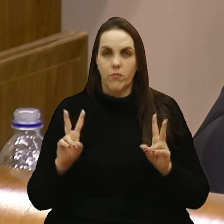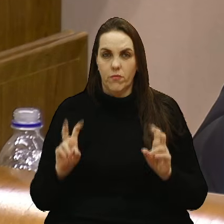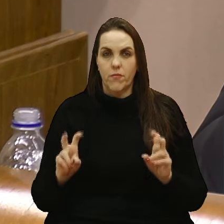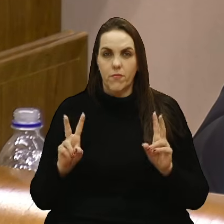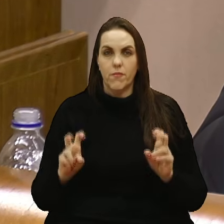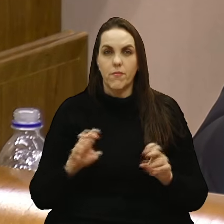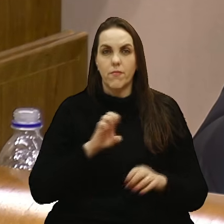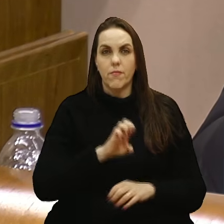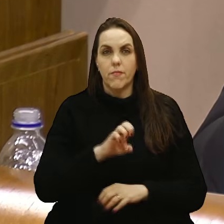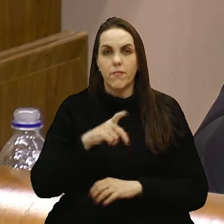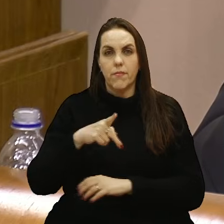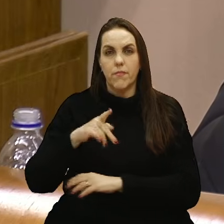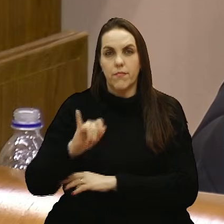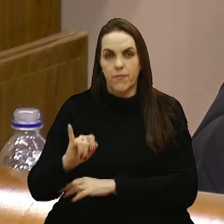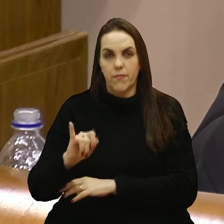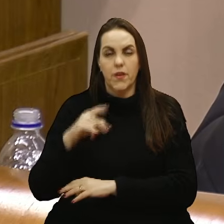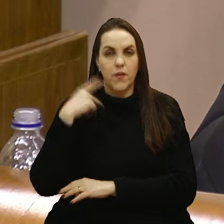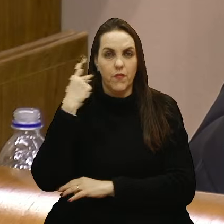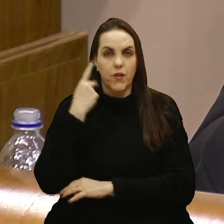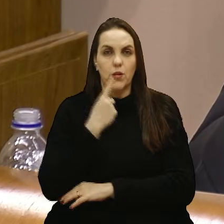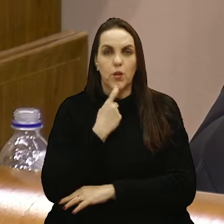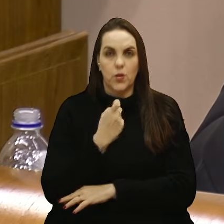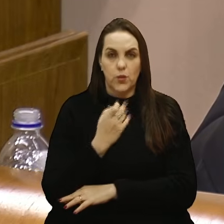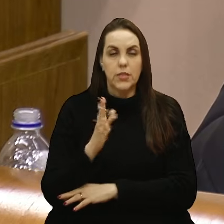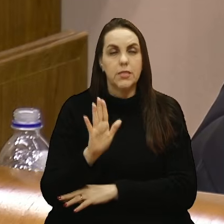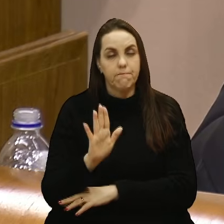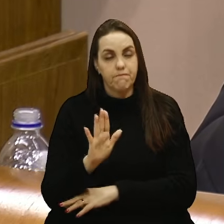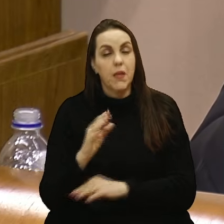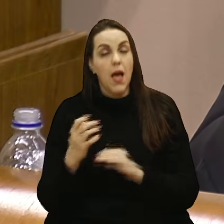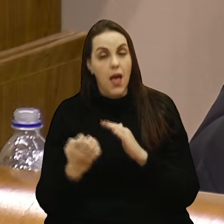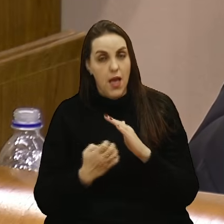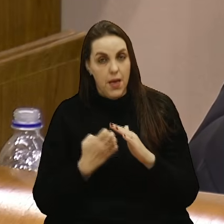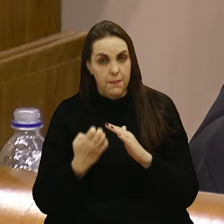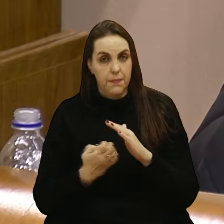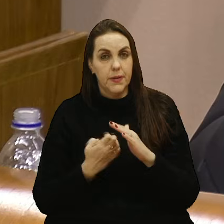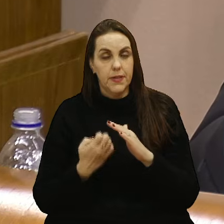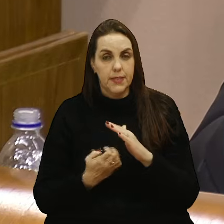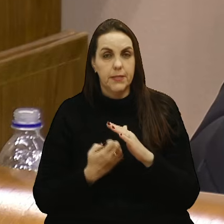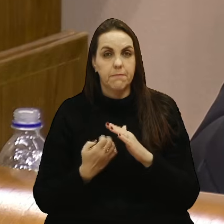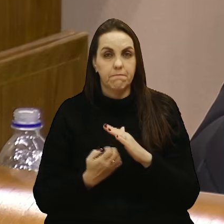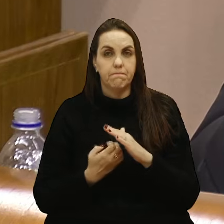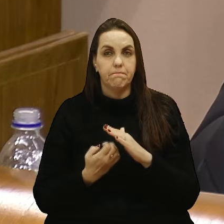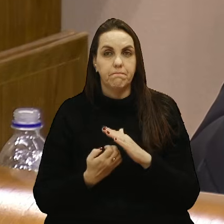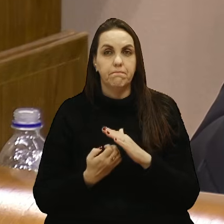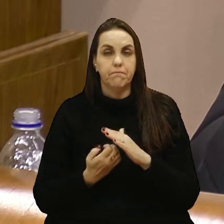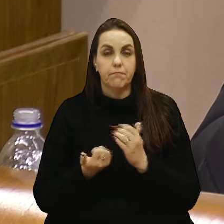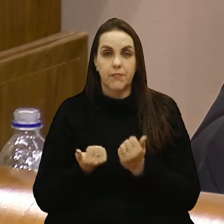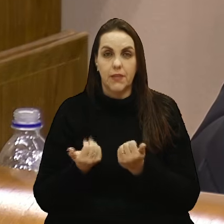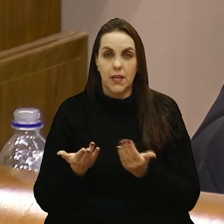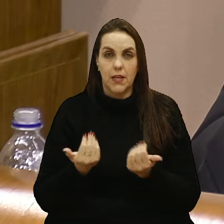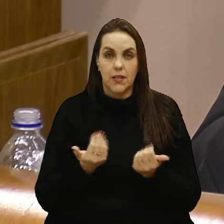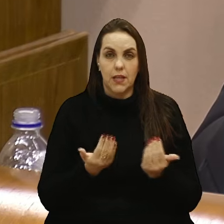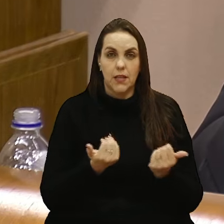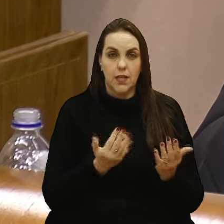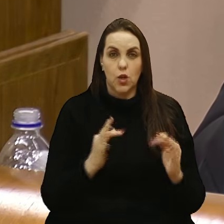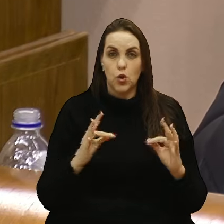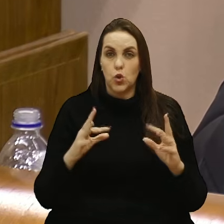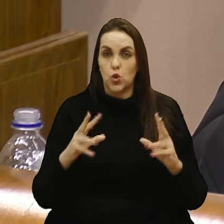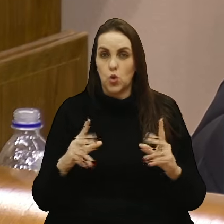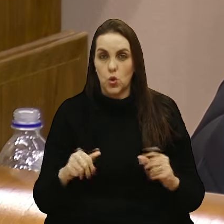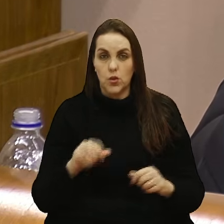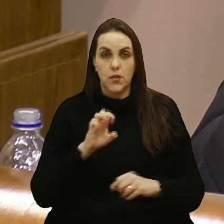EPIs, vereadora, a empresa entrega todos os EPIs